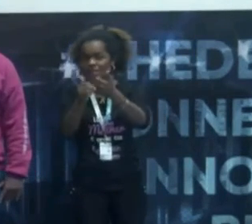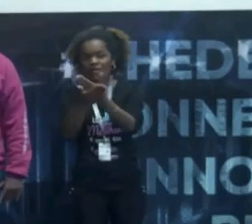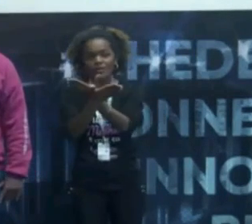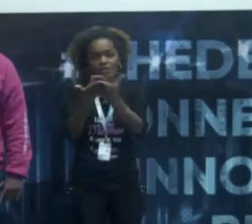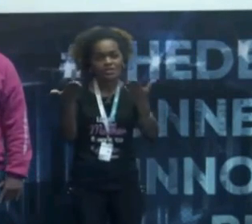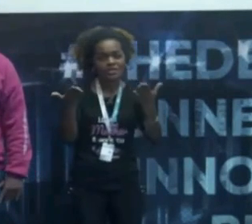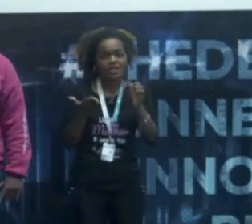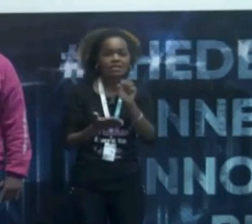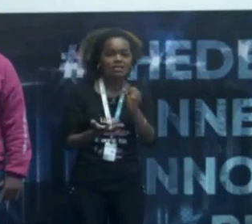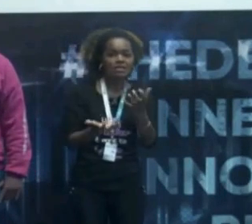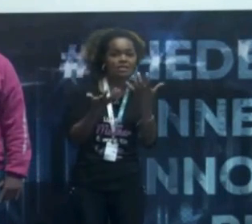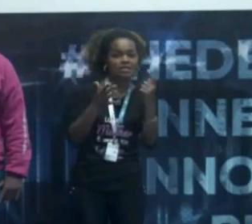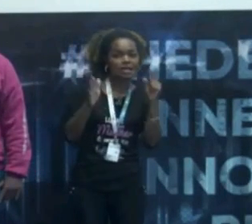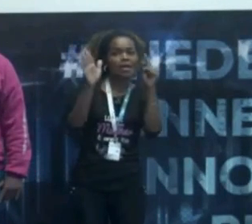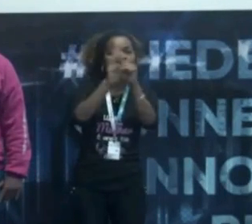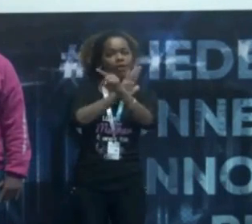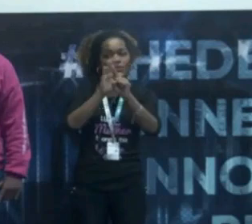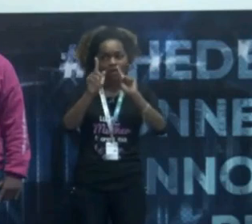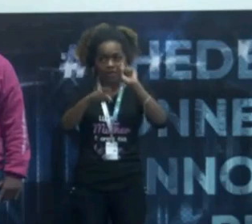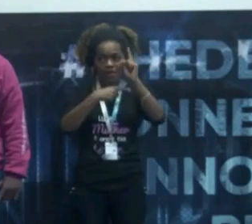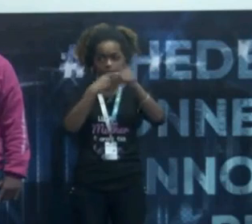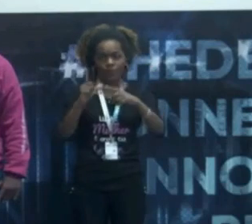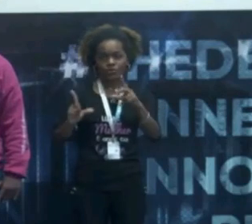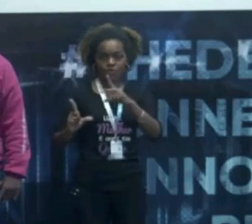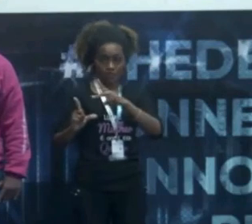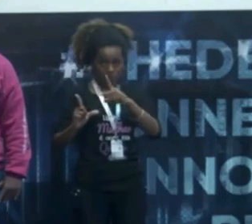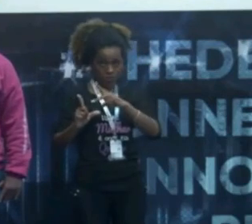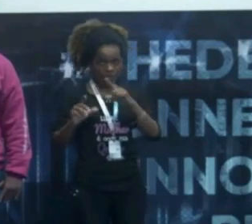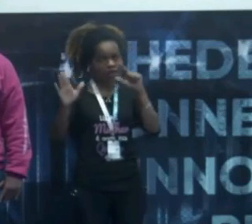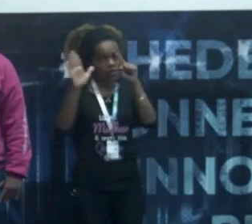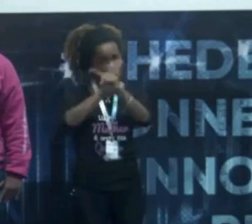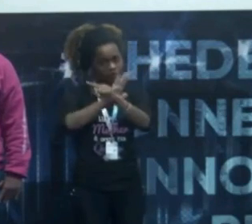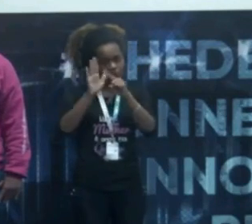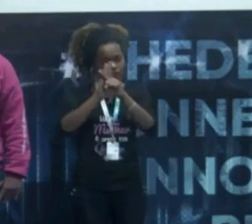se quiserem perguntar alguma coisa, enfim, tirar alguma